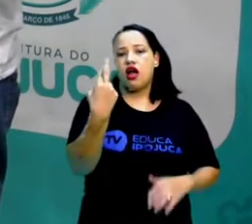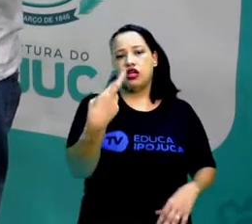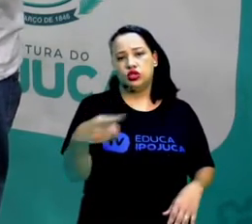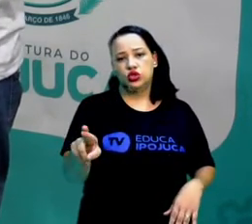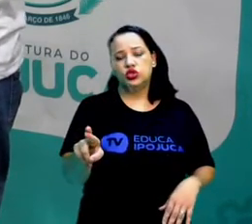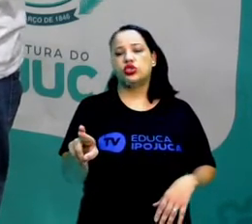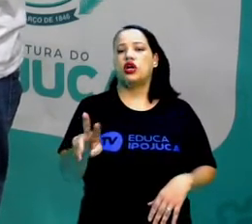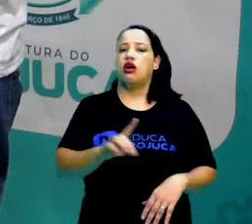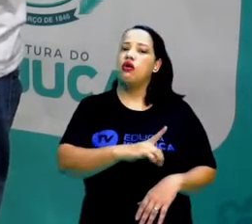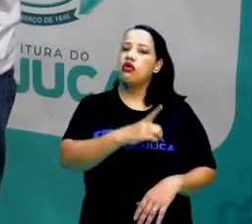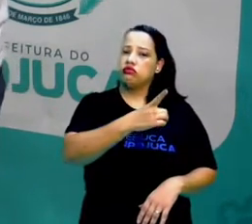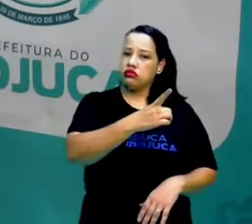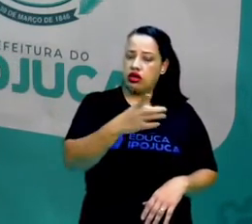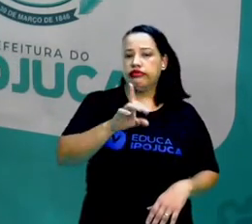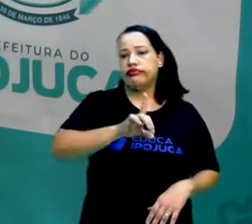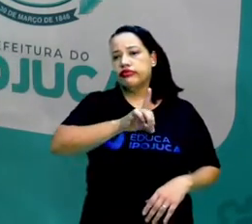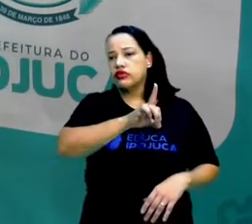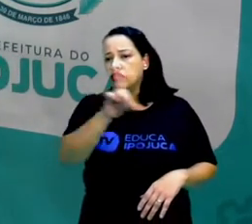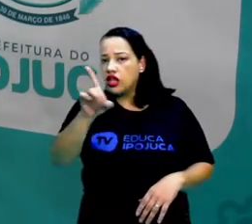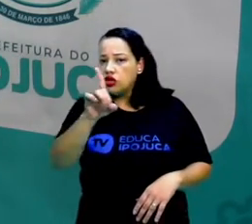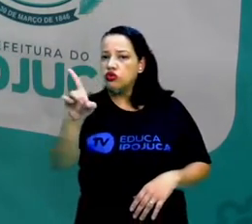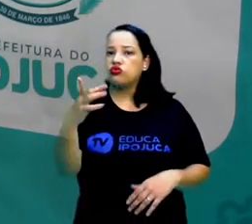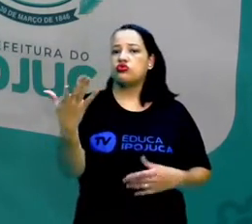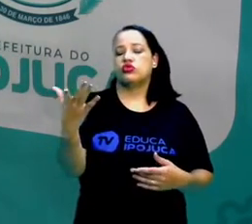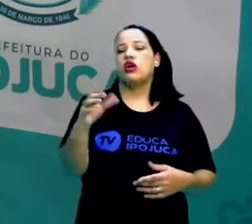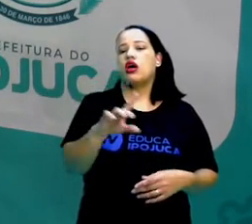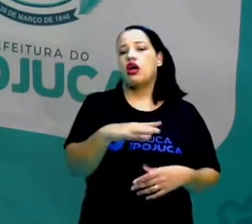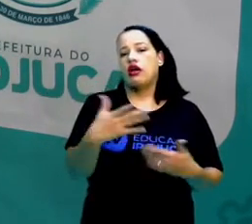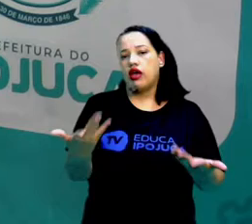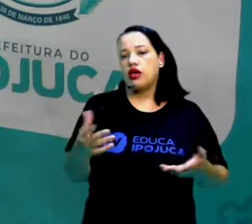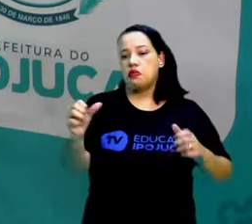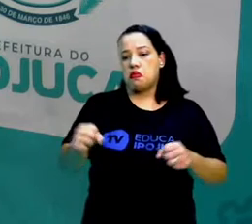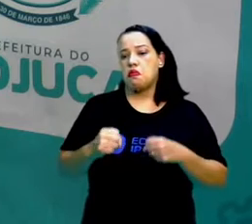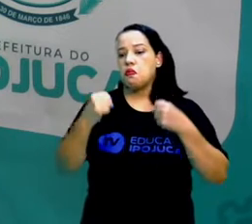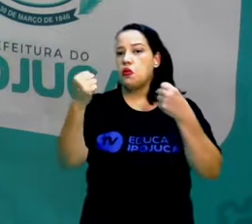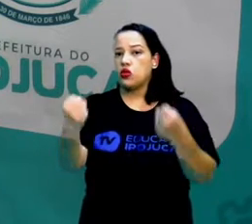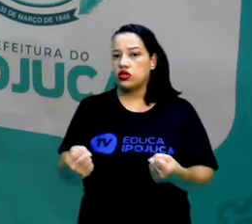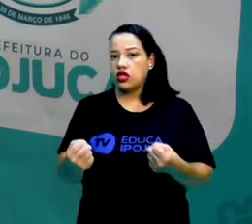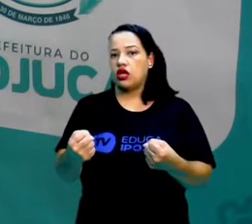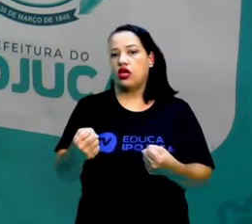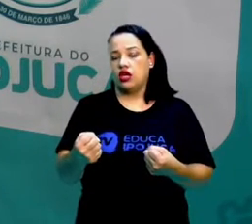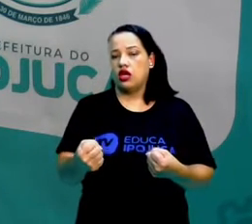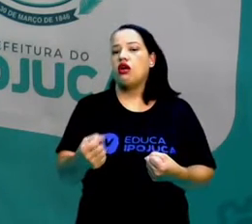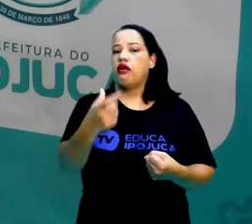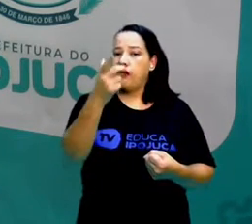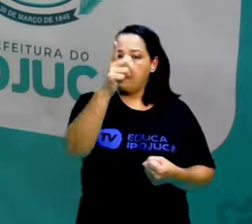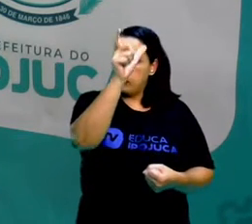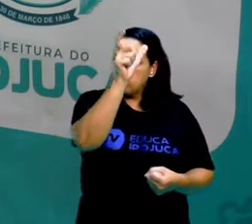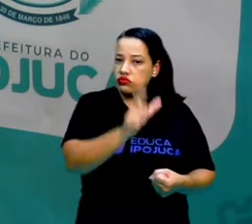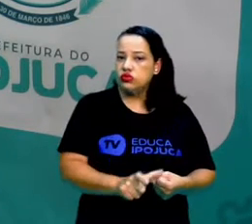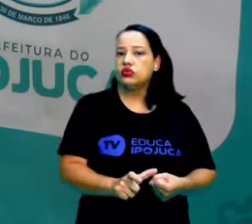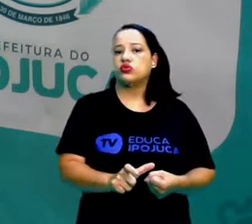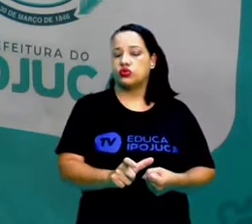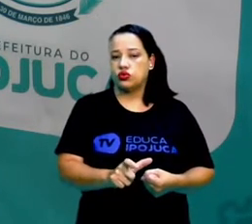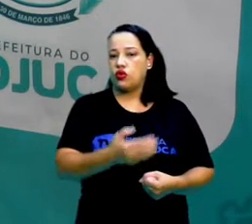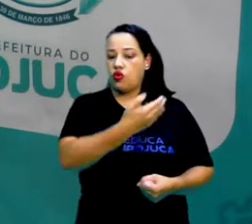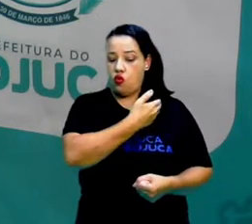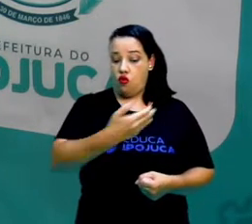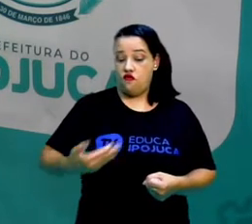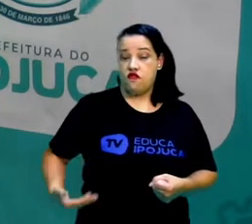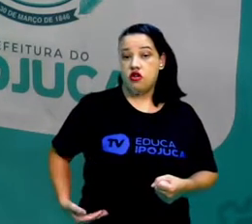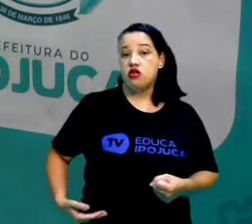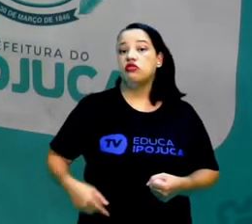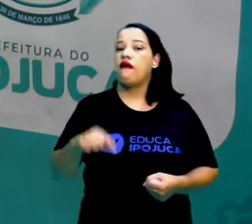é um governo dos Deuses é um governo Qual o poder do governante ele é mana de emprego no caso do